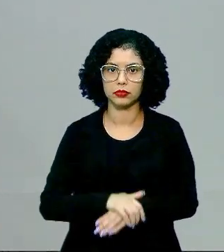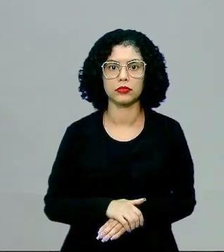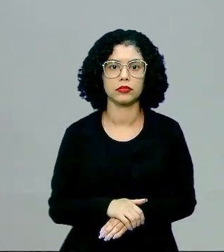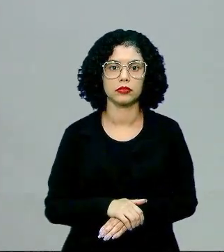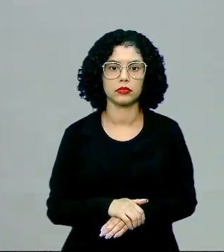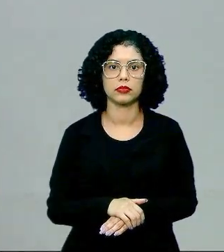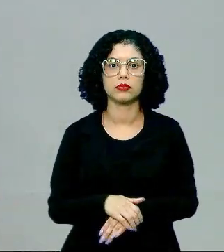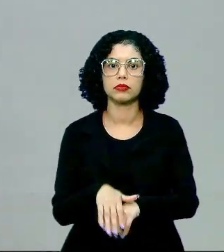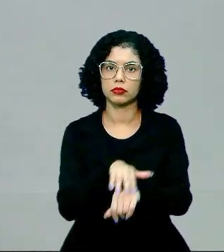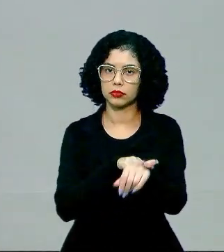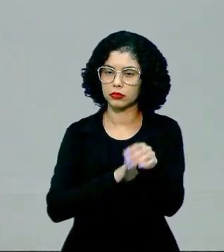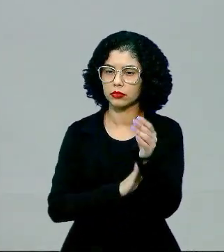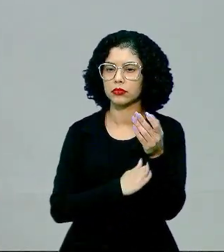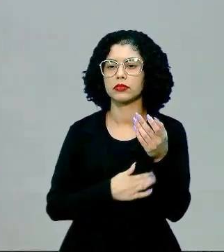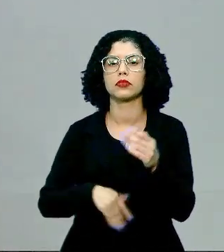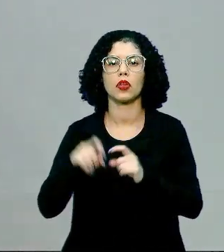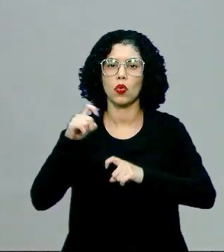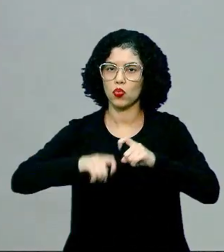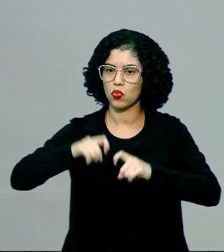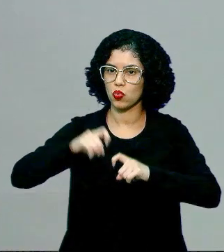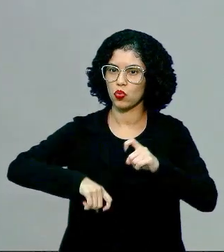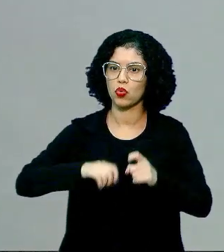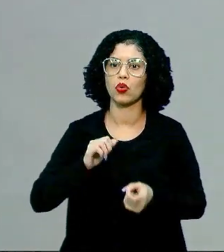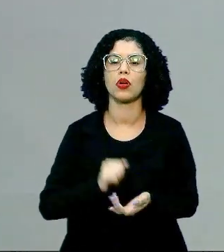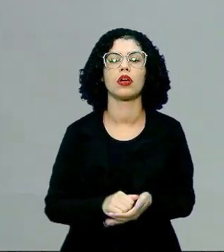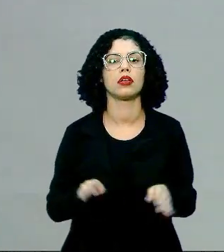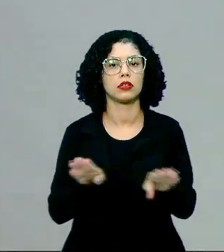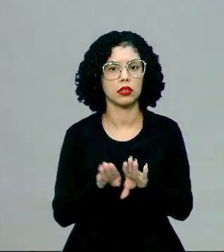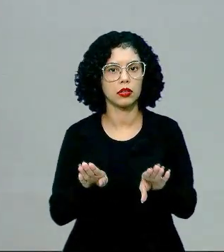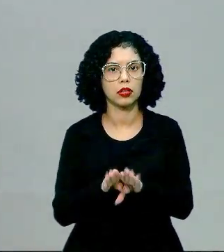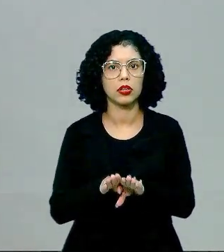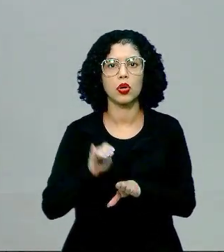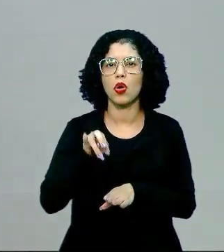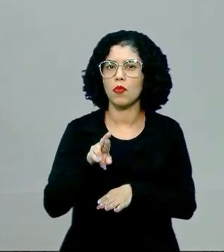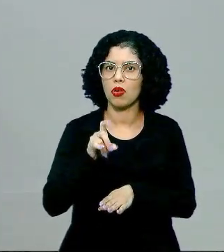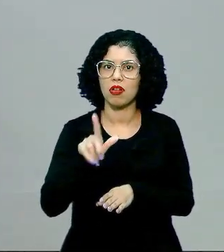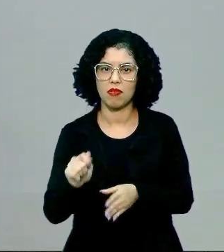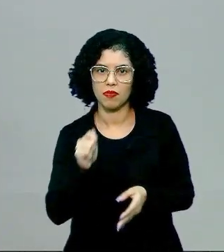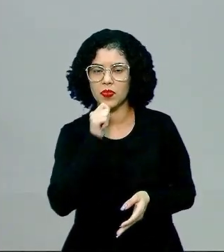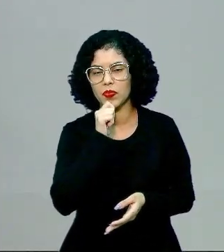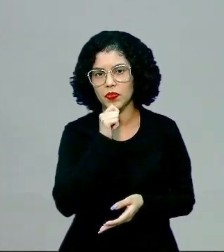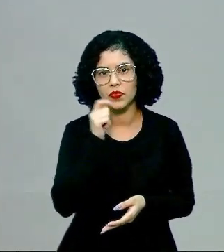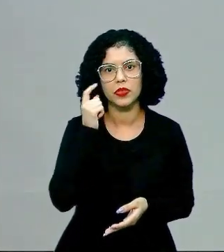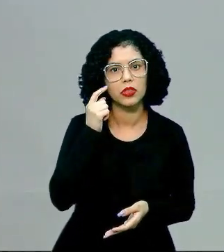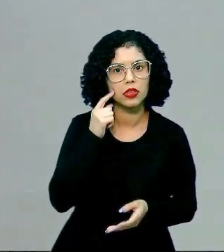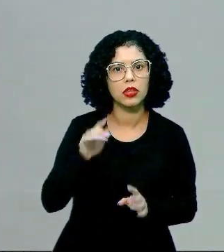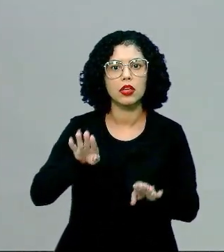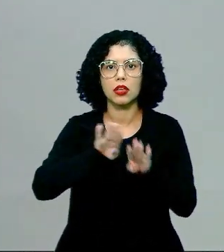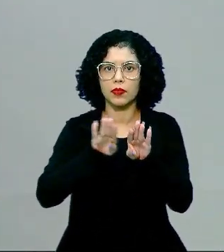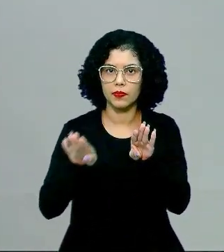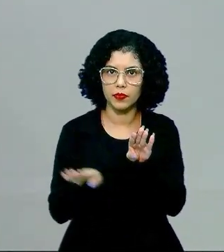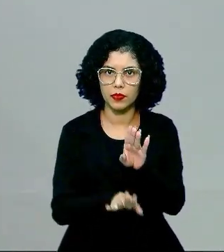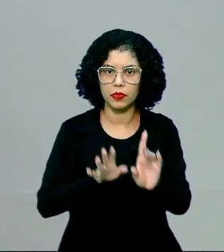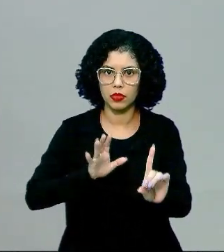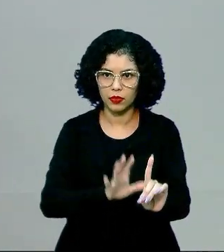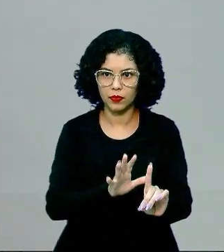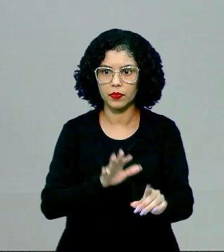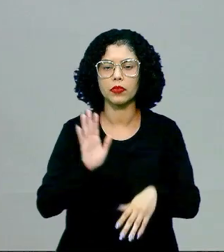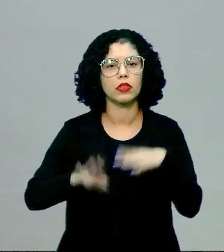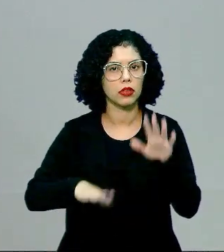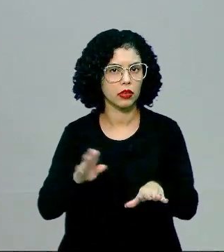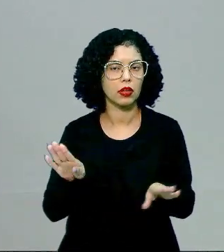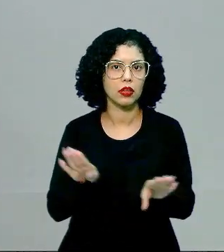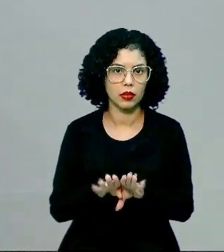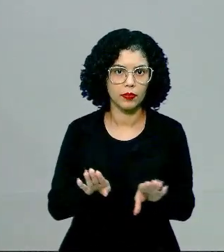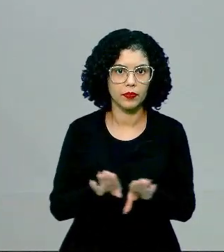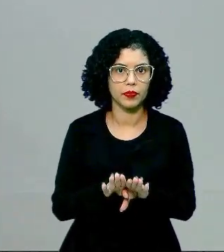São assediadas sexualmente, são assediadas moralmente, são inferiorizadas, muitas das